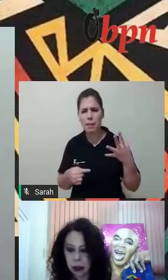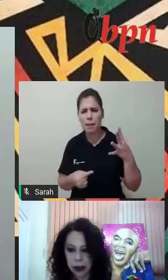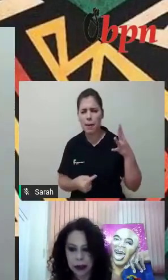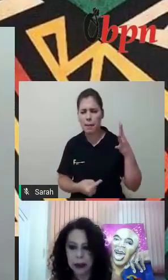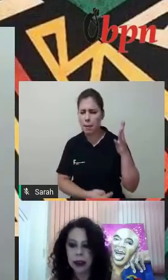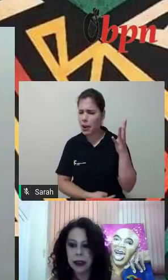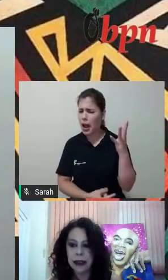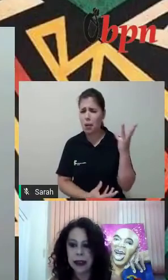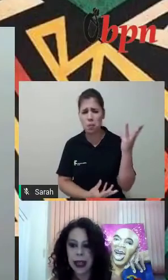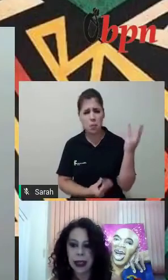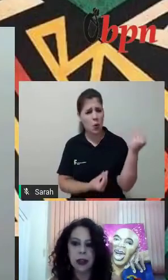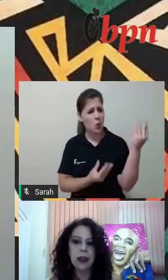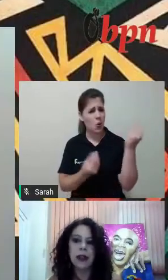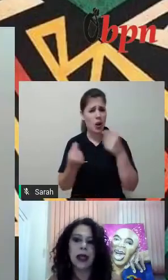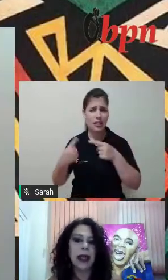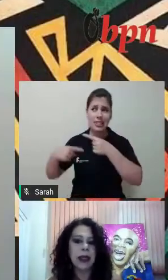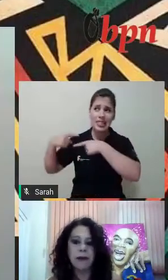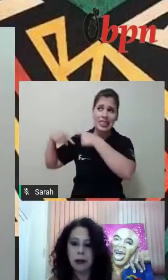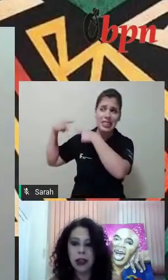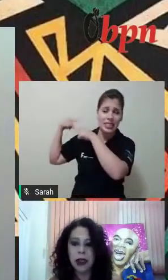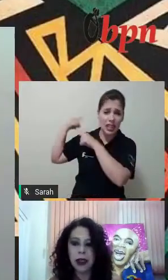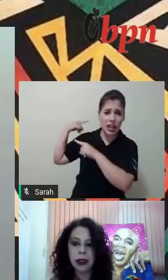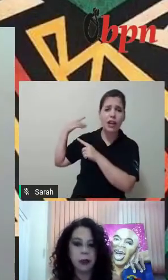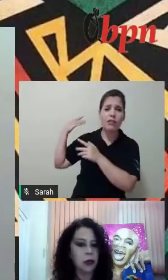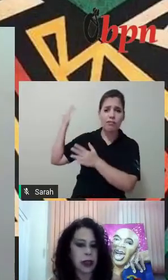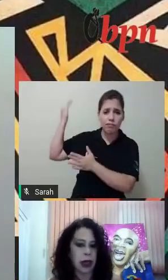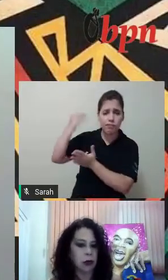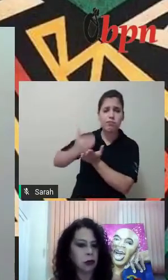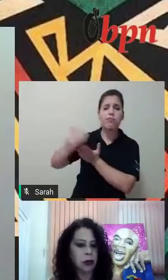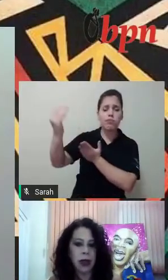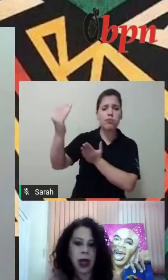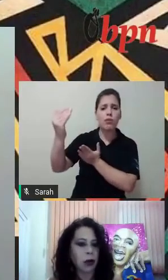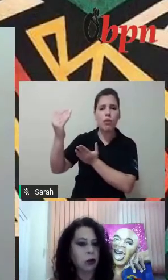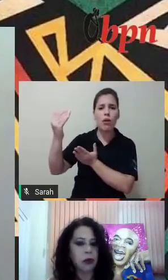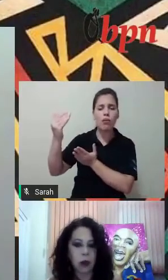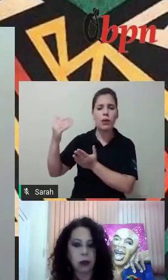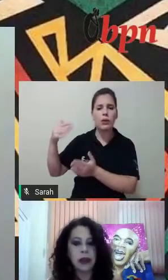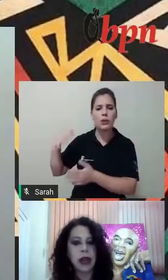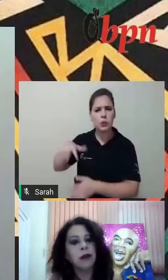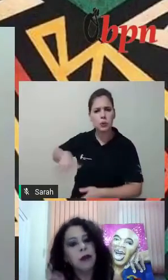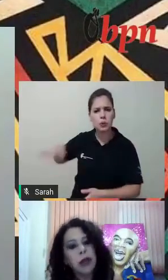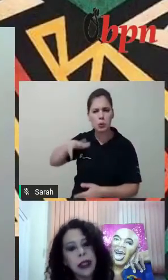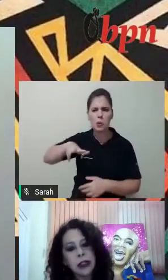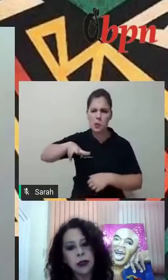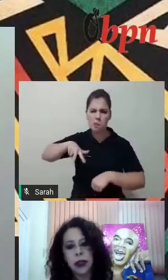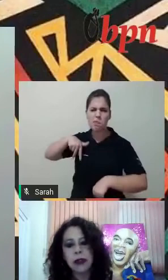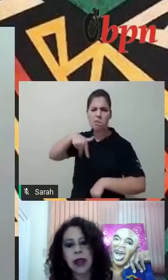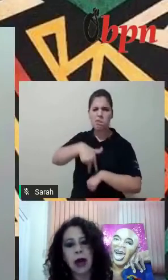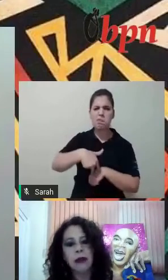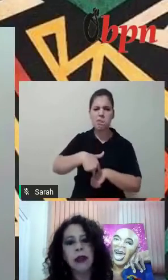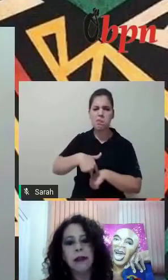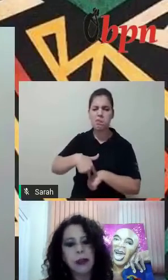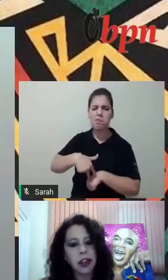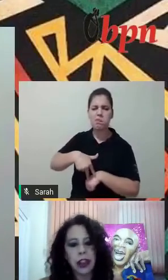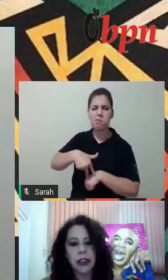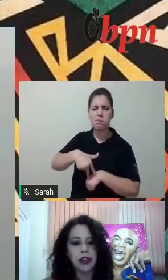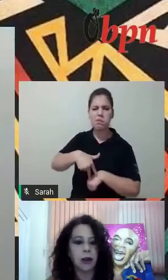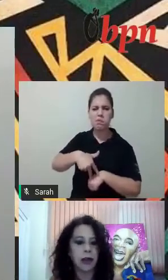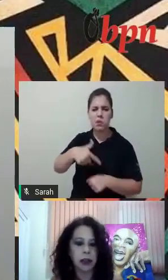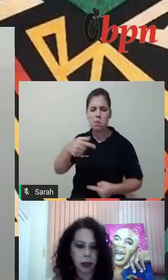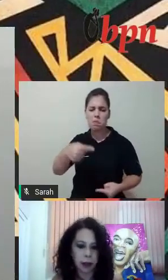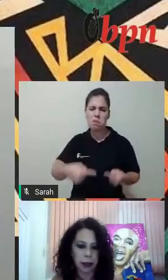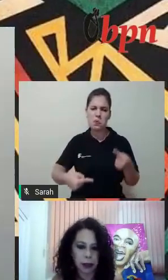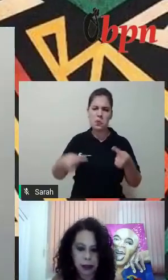tantas outras que nos antecedem, né, que vão chegando com salto alto, como um salto político, que é um salto que não